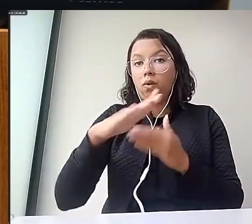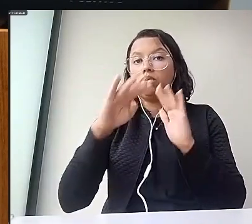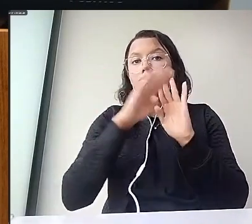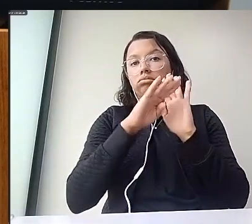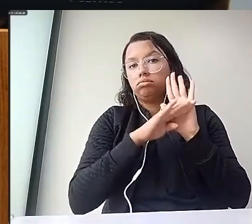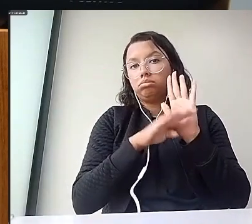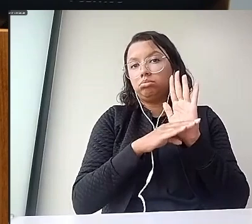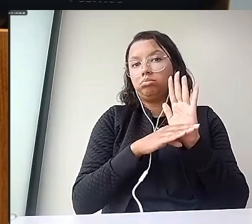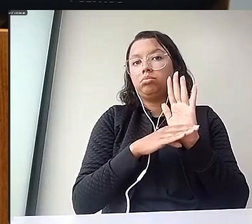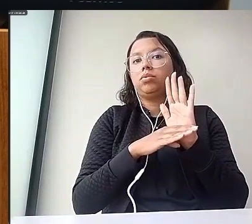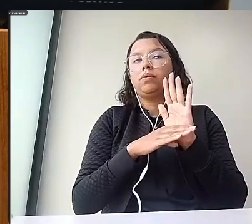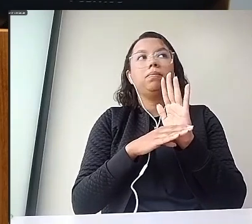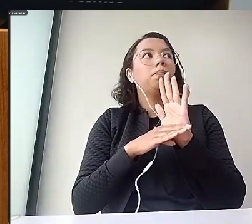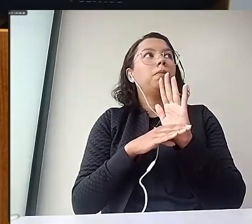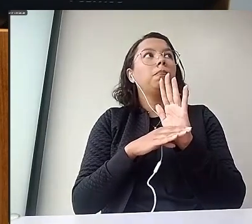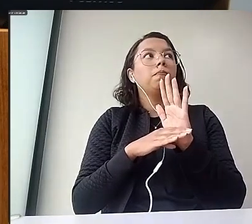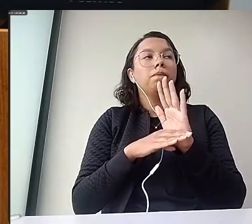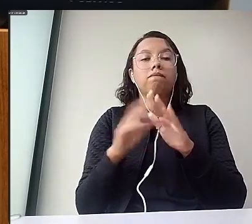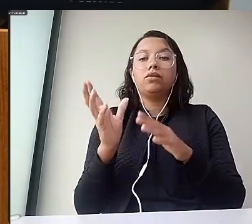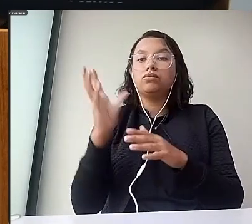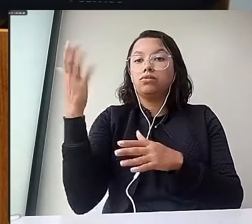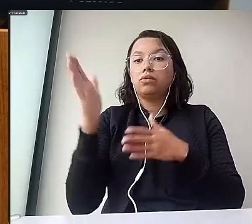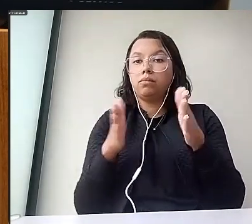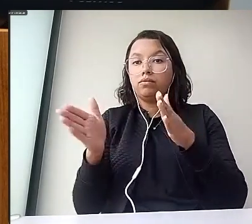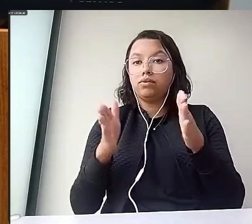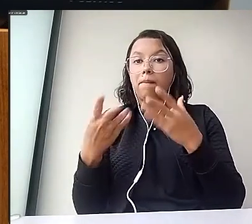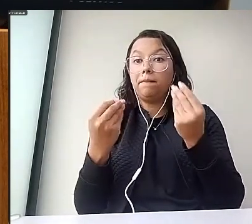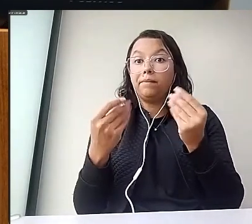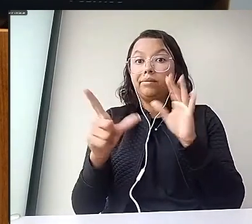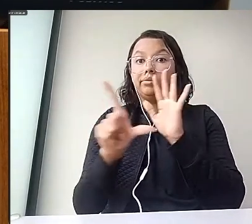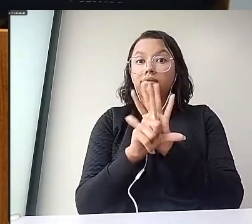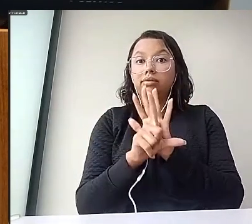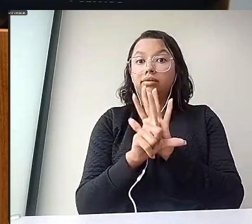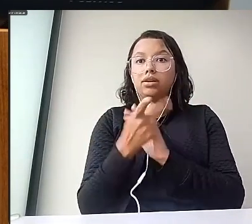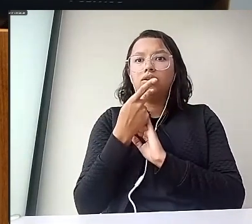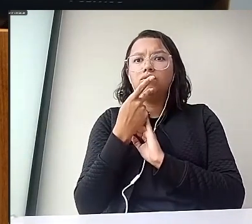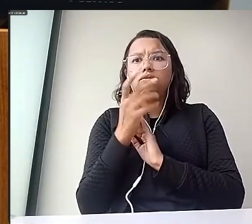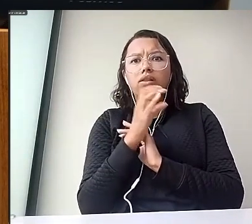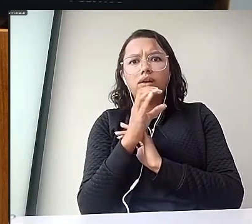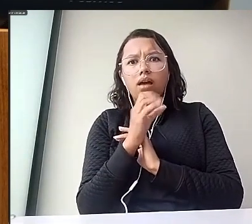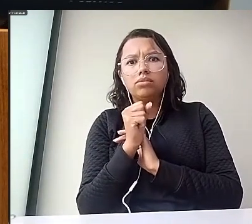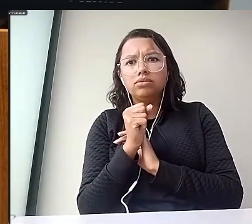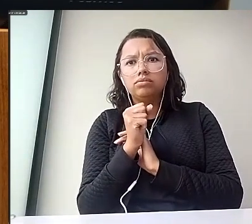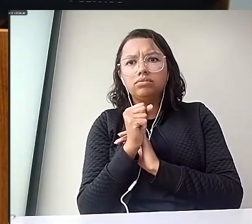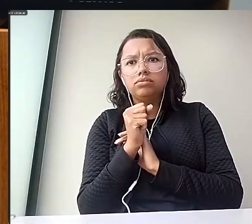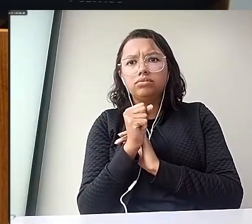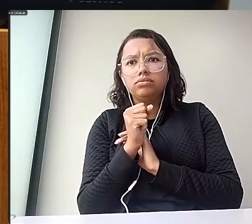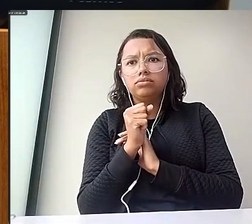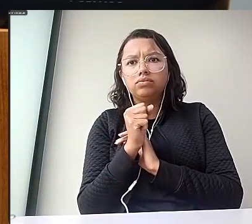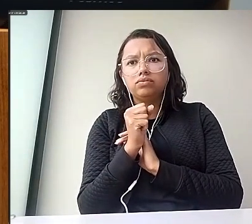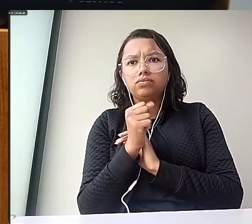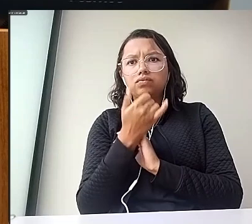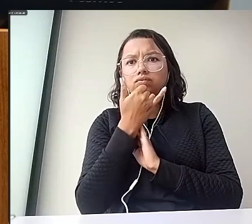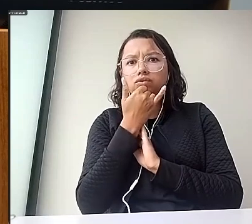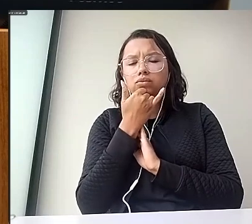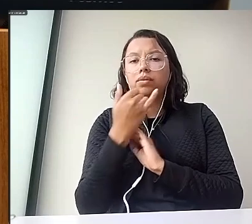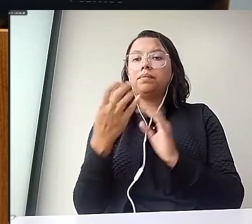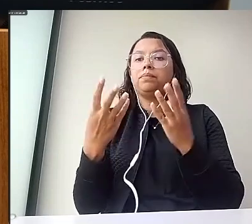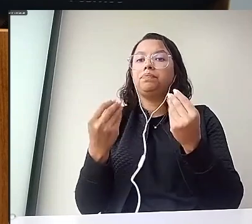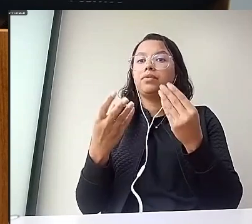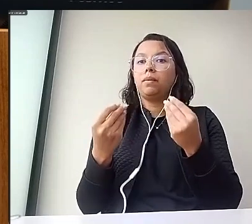provisórias, muitas leis, estou falando rápido demais, professor? Talvez, né? Muitas leis